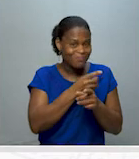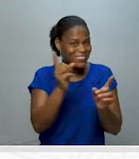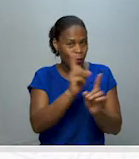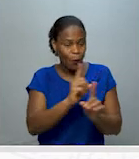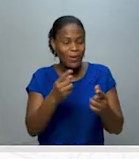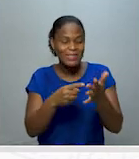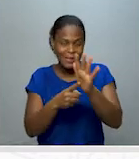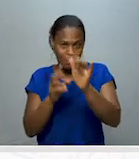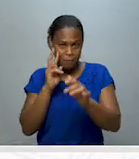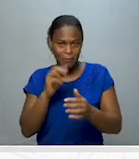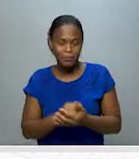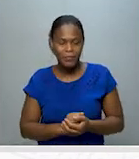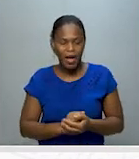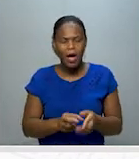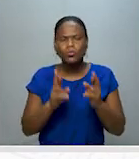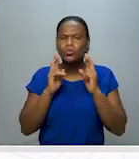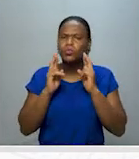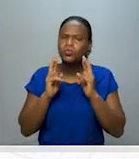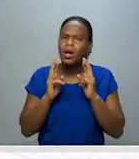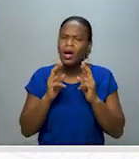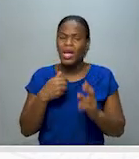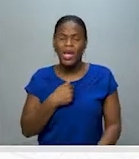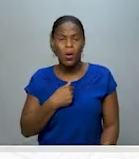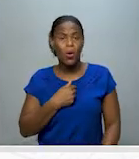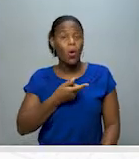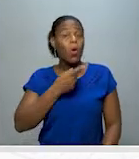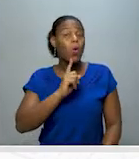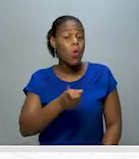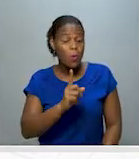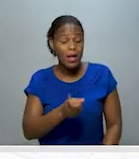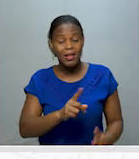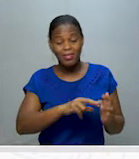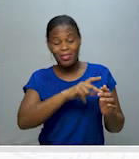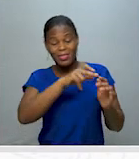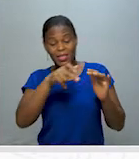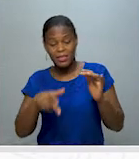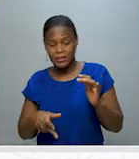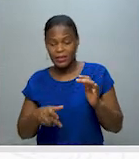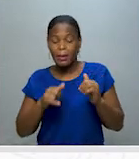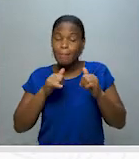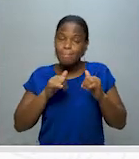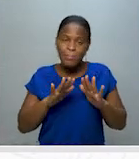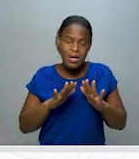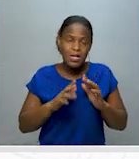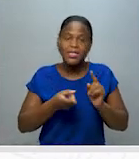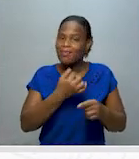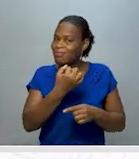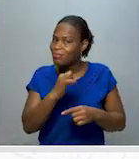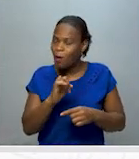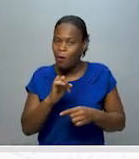ditas. Exemplo. Jurei-lhe que eu era obrigado a descer, mas que